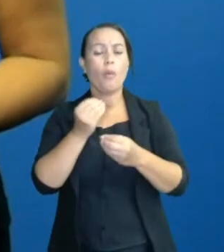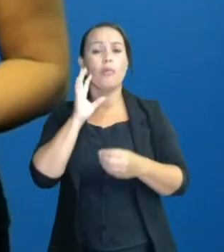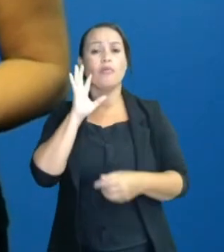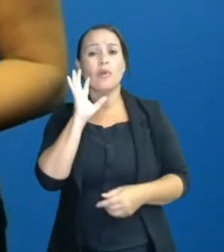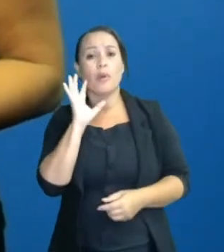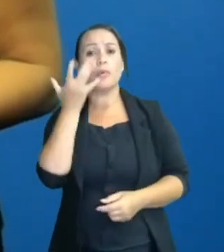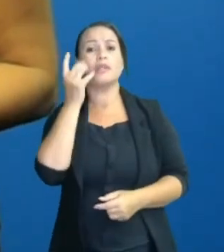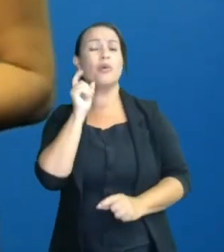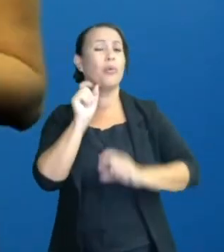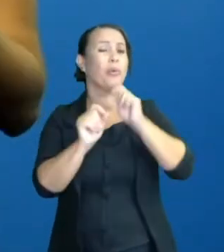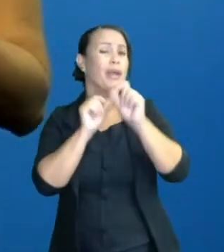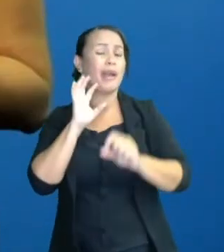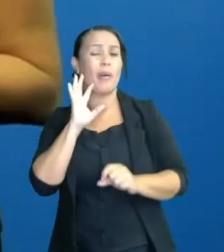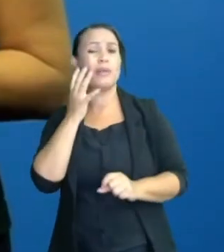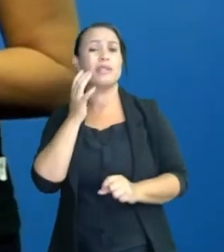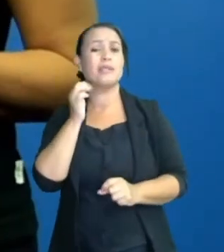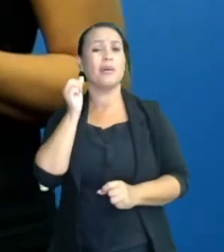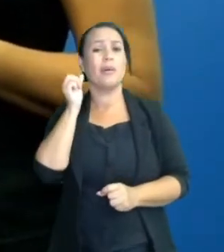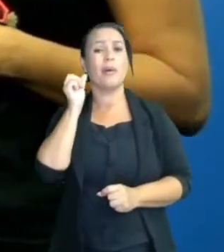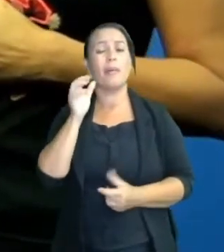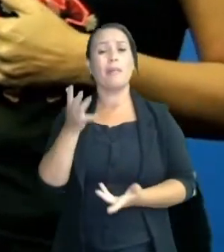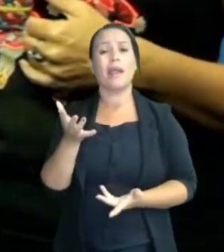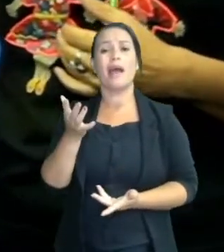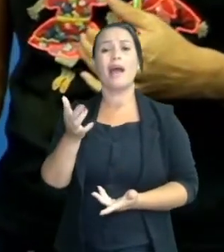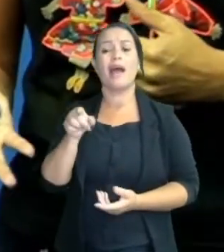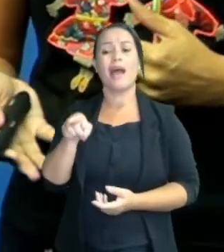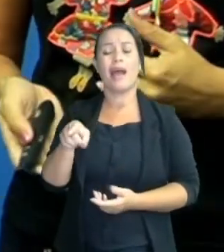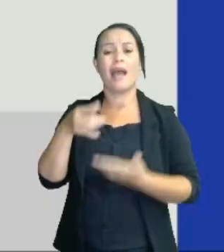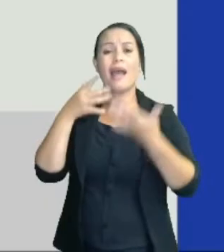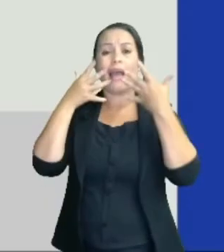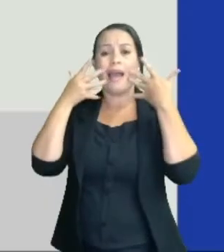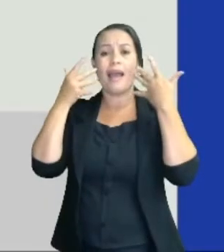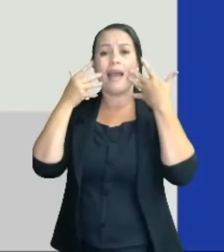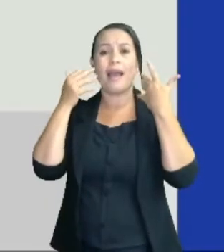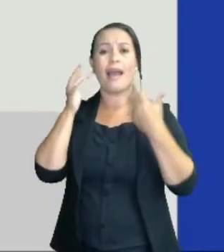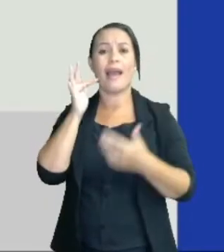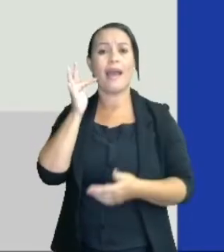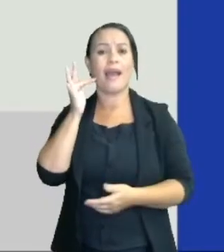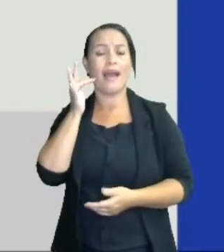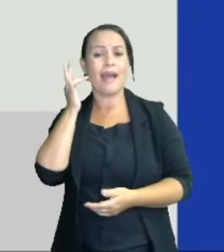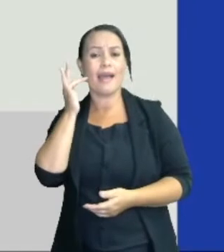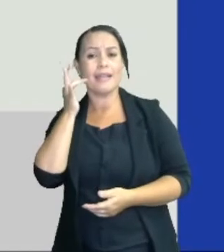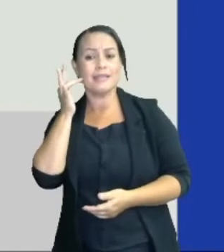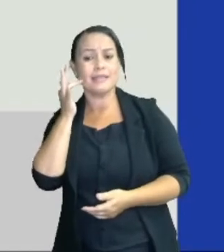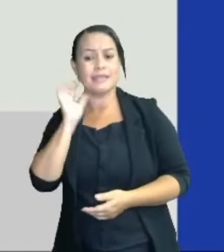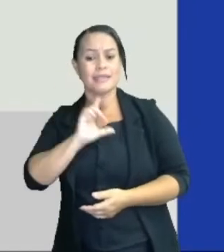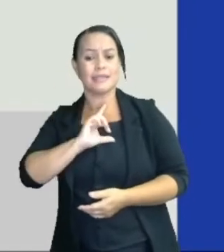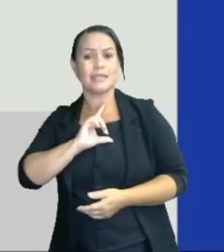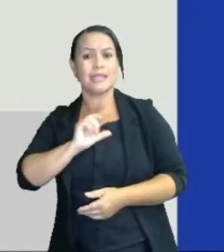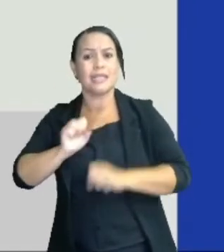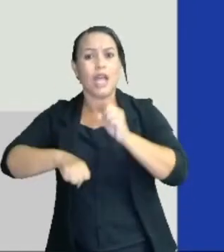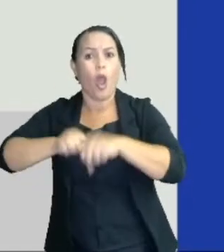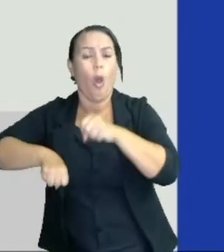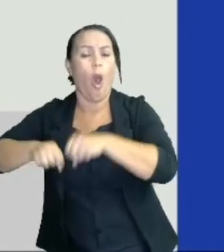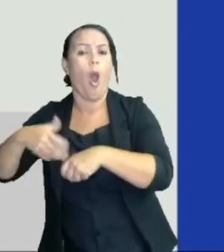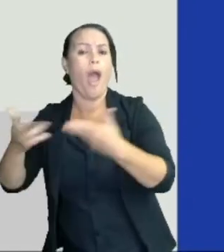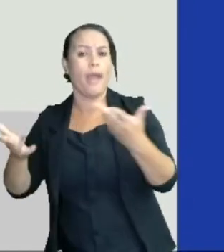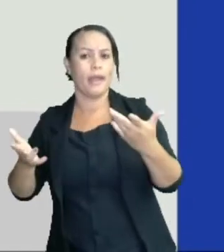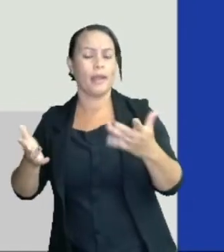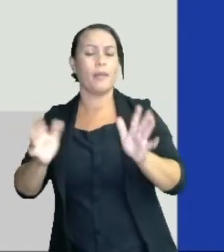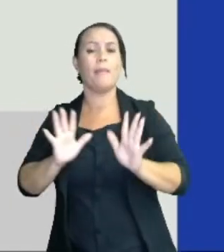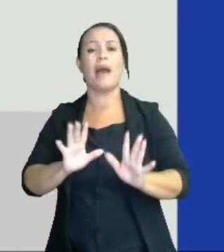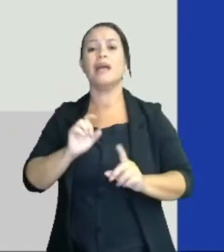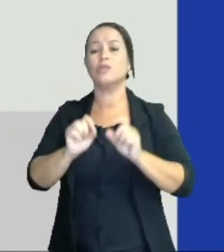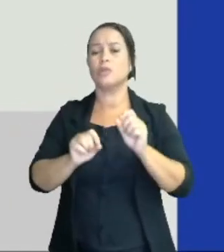que aconteceu para a gatinha que ele trouxe sair correndo. Na verdade,